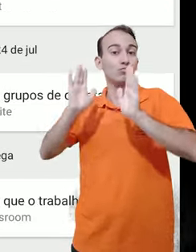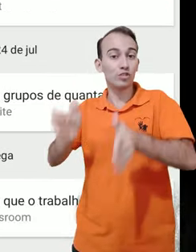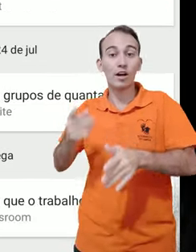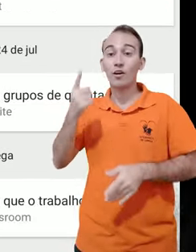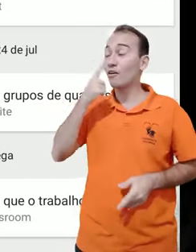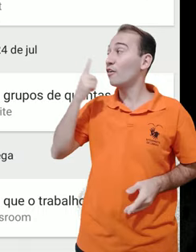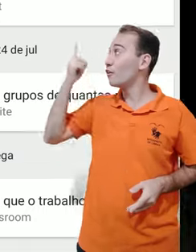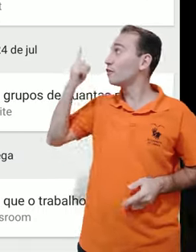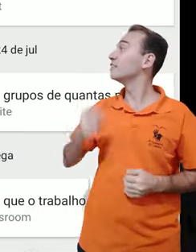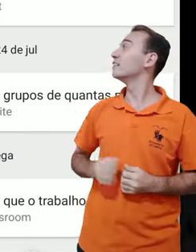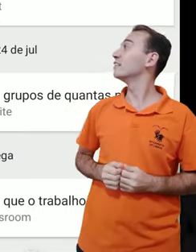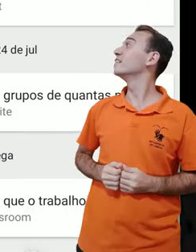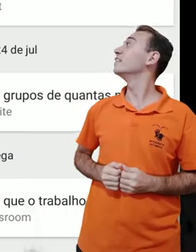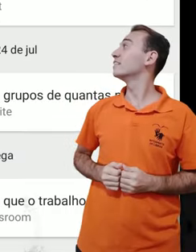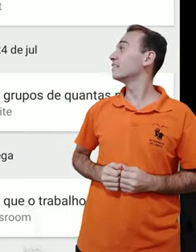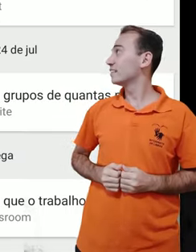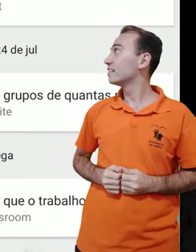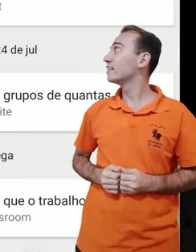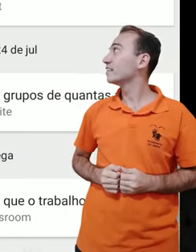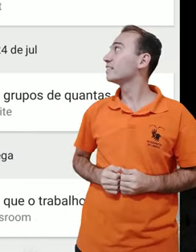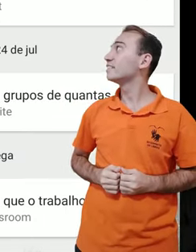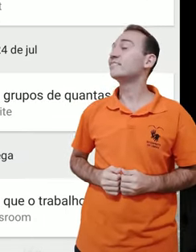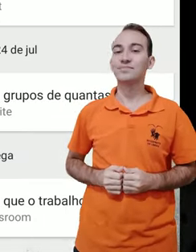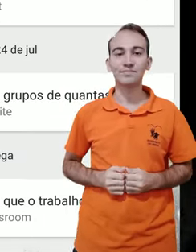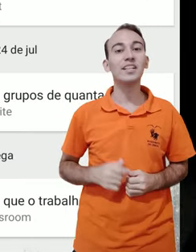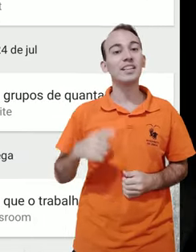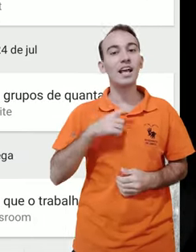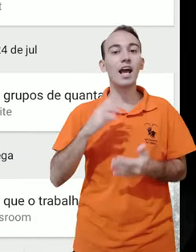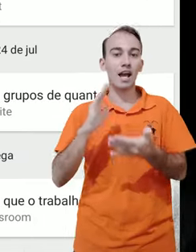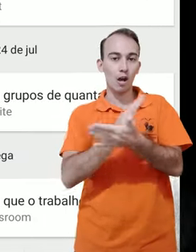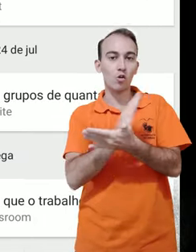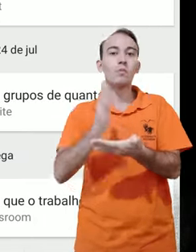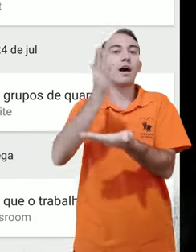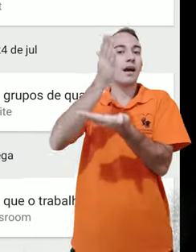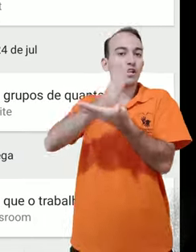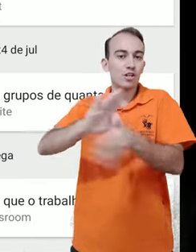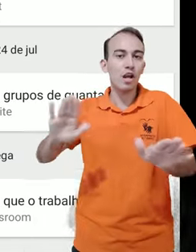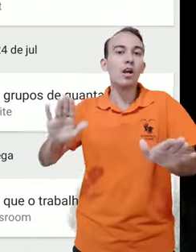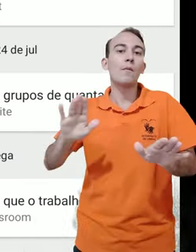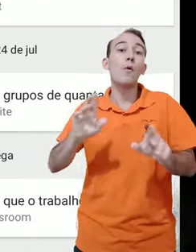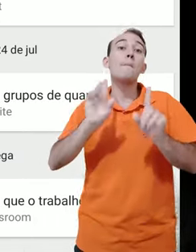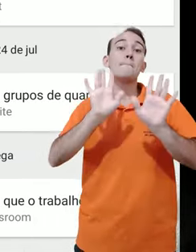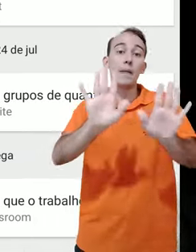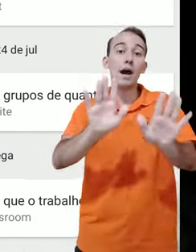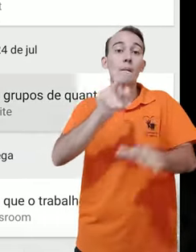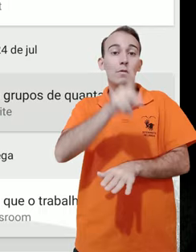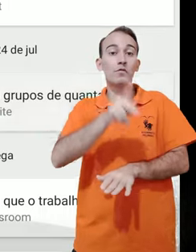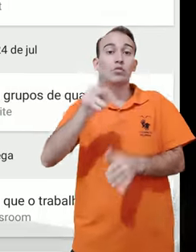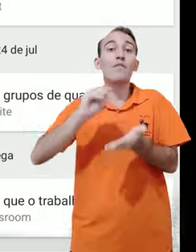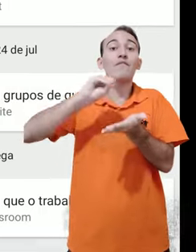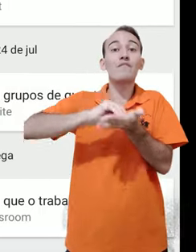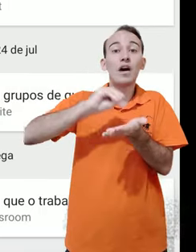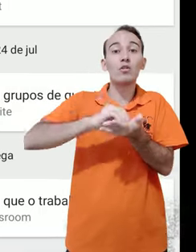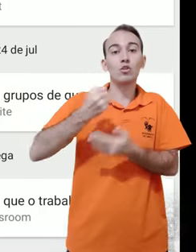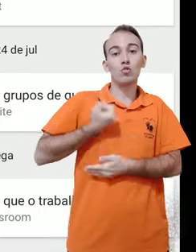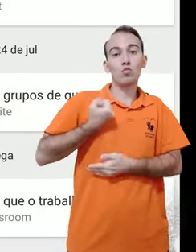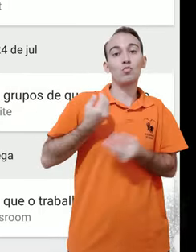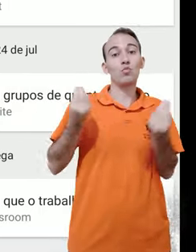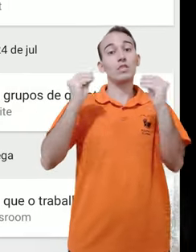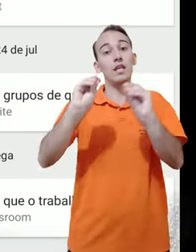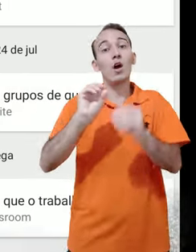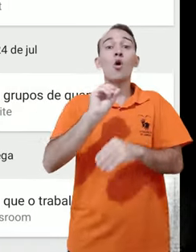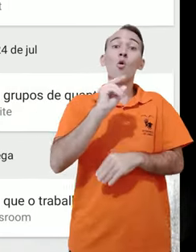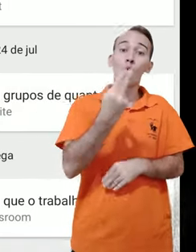superior da tela você consegue visualizar as atividades que já foram realizadas entregues ao professor e até mesmo as atividades que já foram